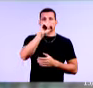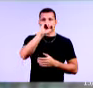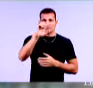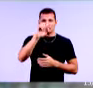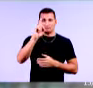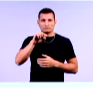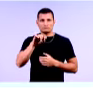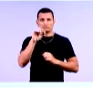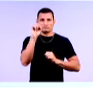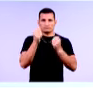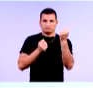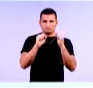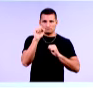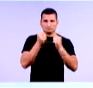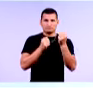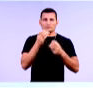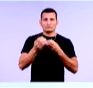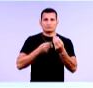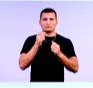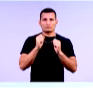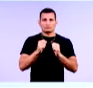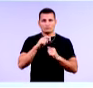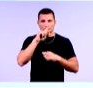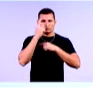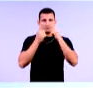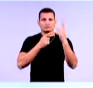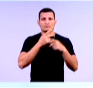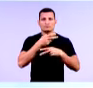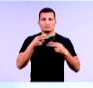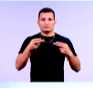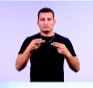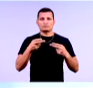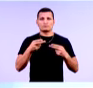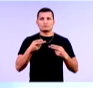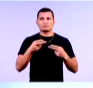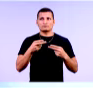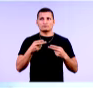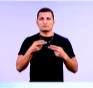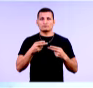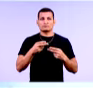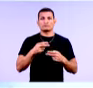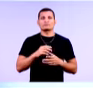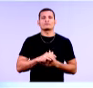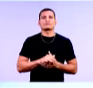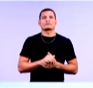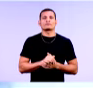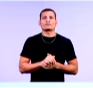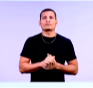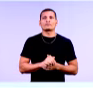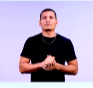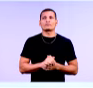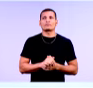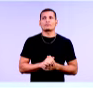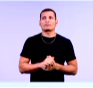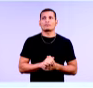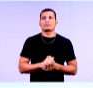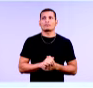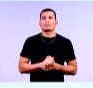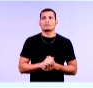a forma, como é que eu posso criar objetos daquele tipo, e o objeto seriam os objetos que a gente vai poder criar ao longo do nosso código.